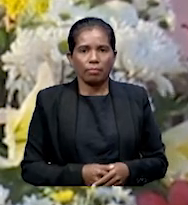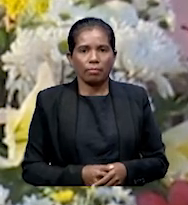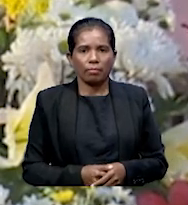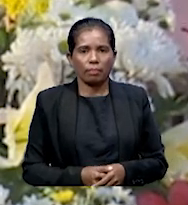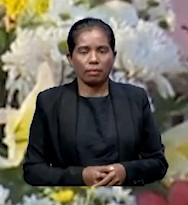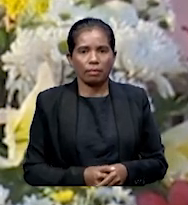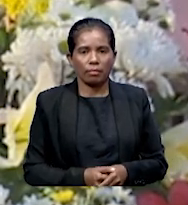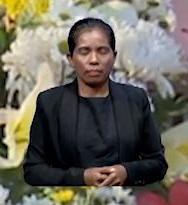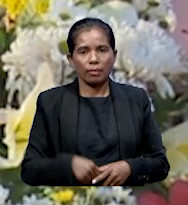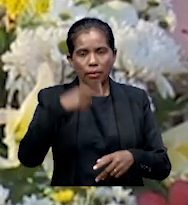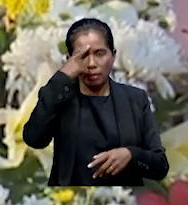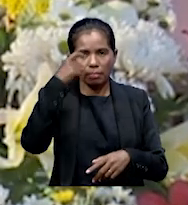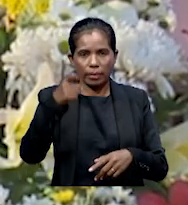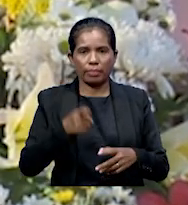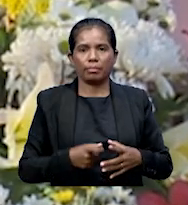Anei